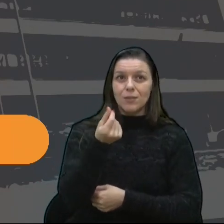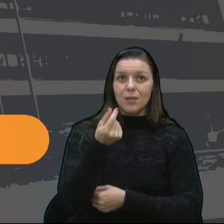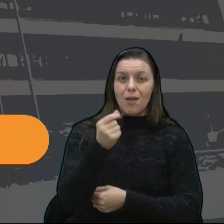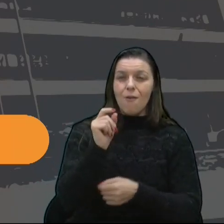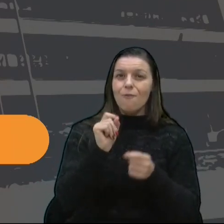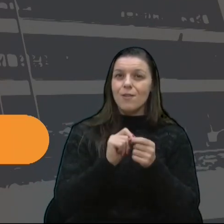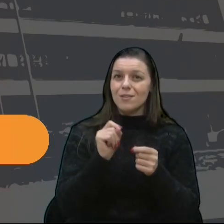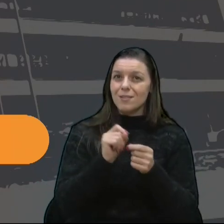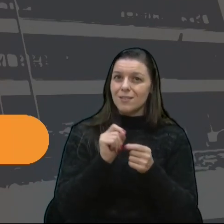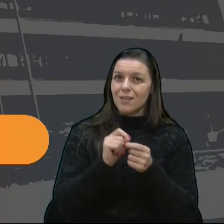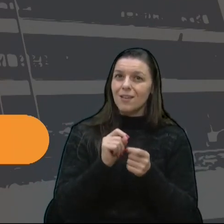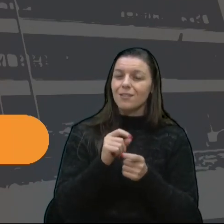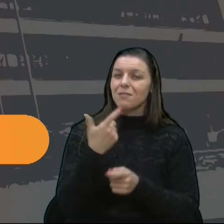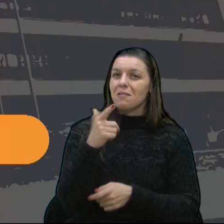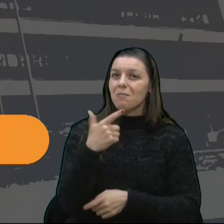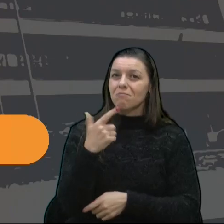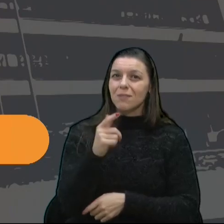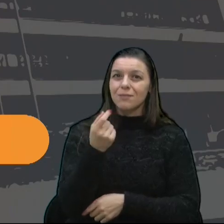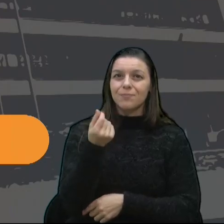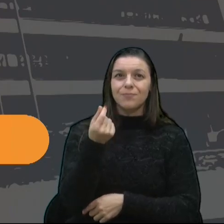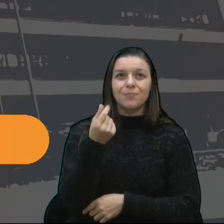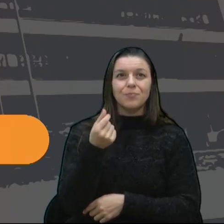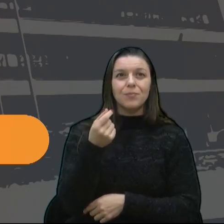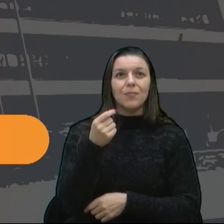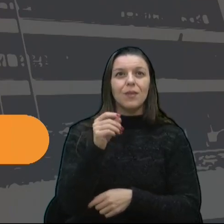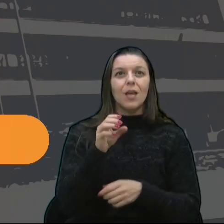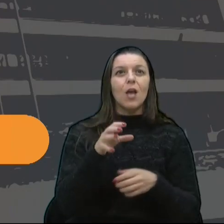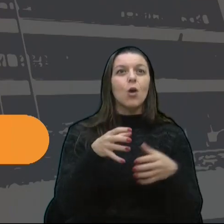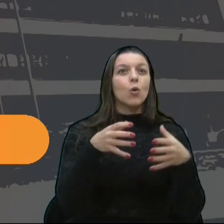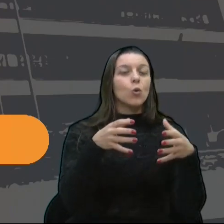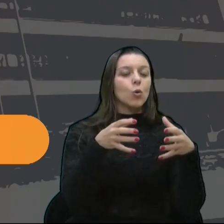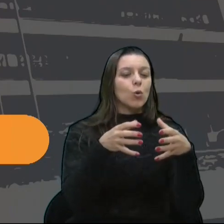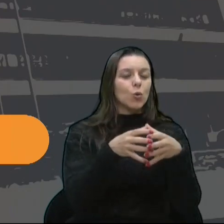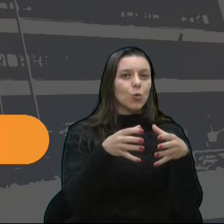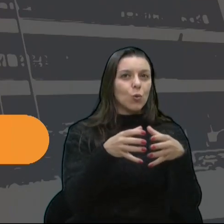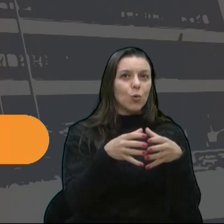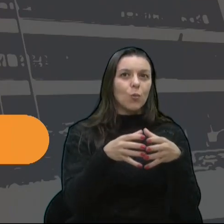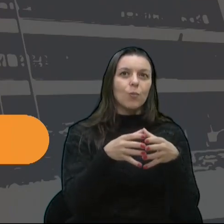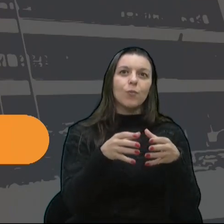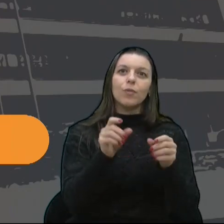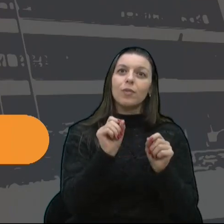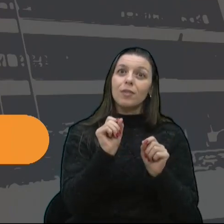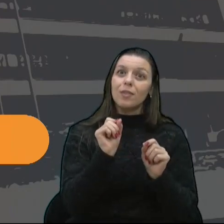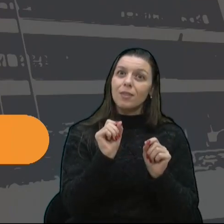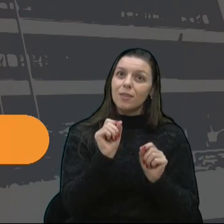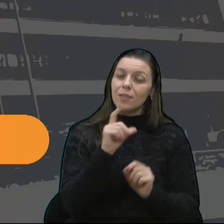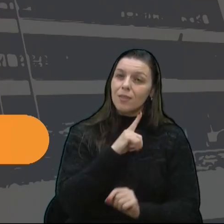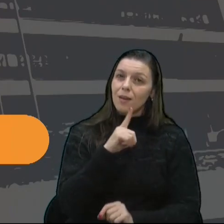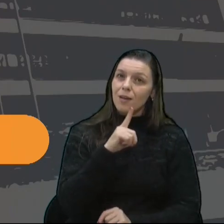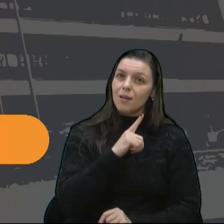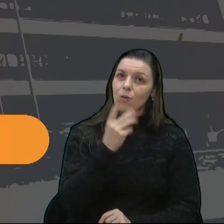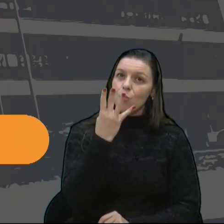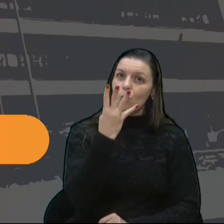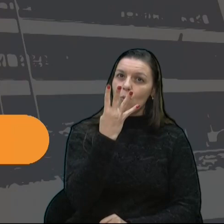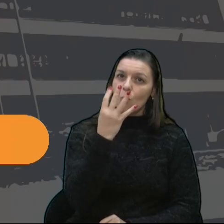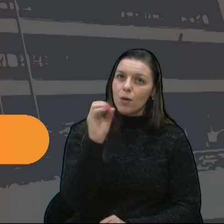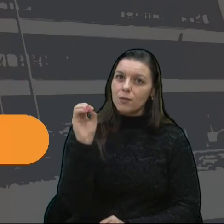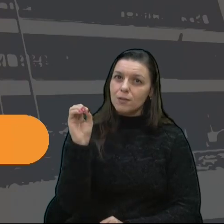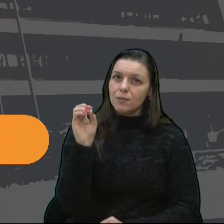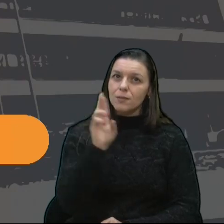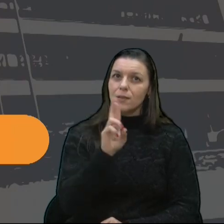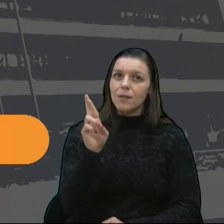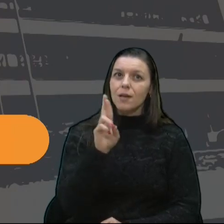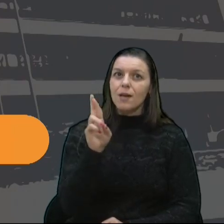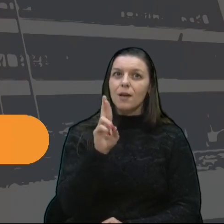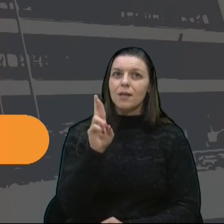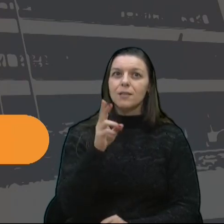sem recursos. A equipe que está trabalhando, incluindo programadores, está recebendo R$400 por mês,